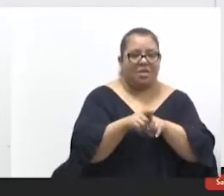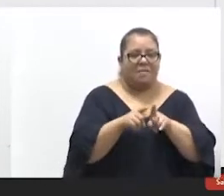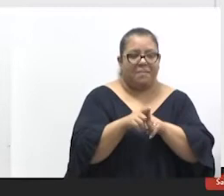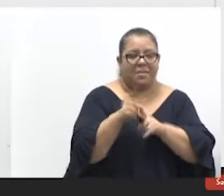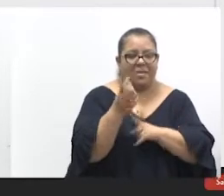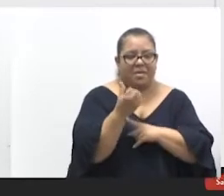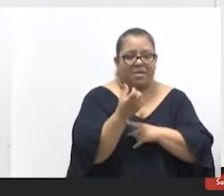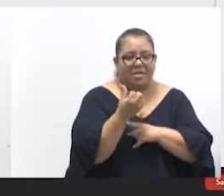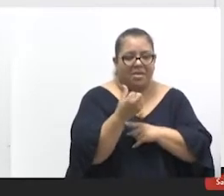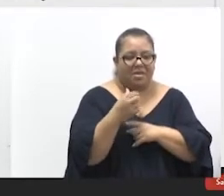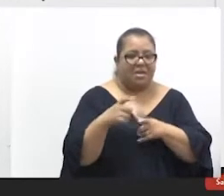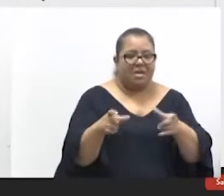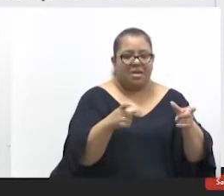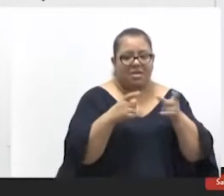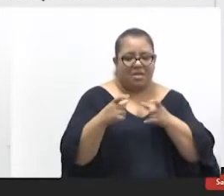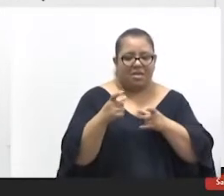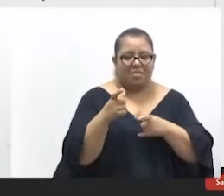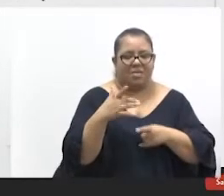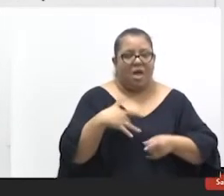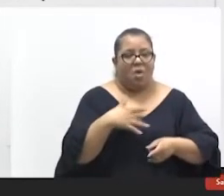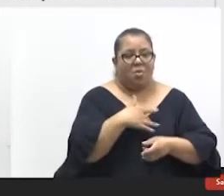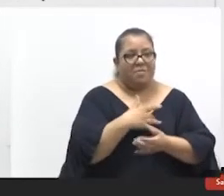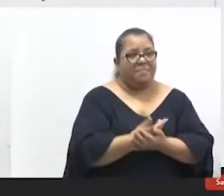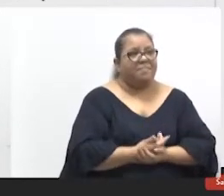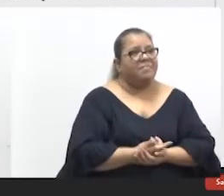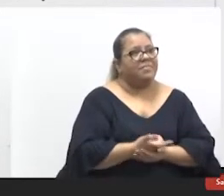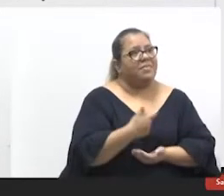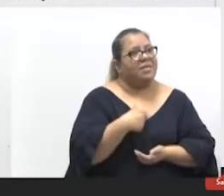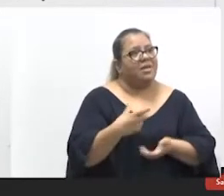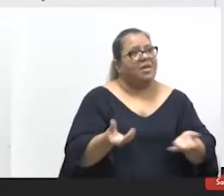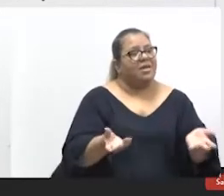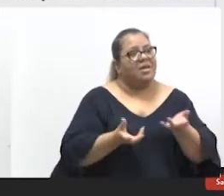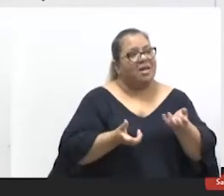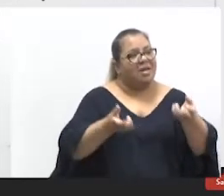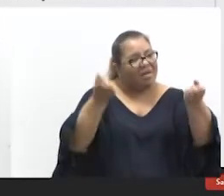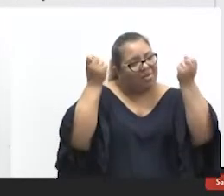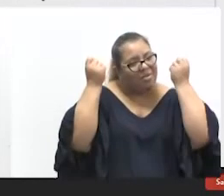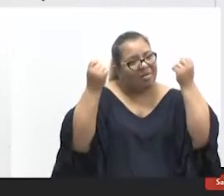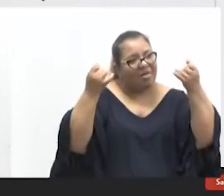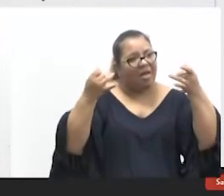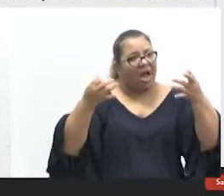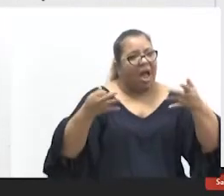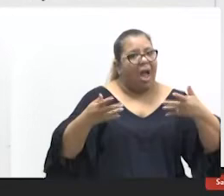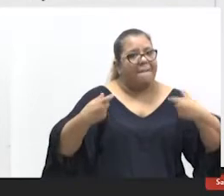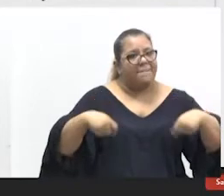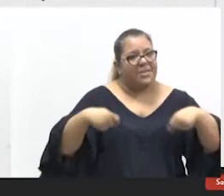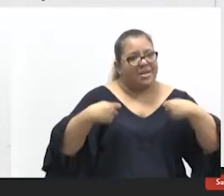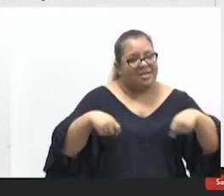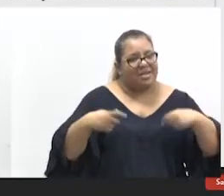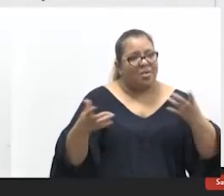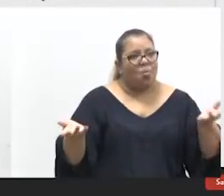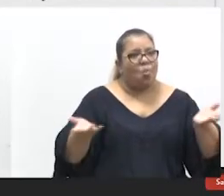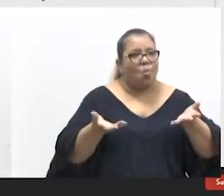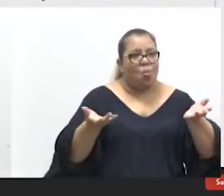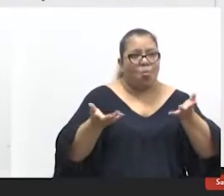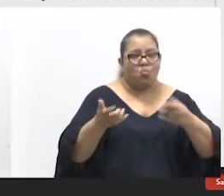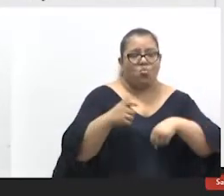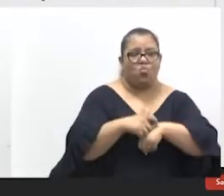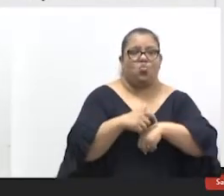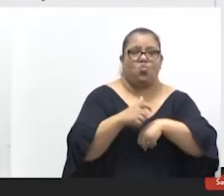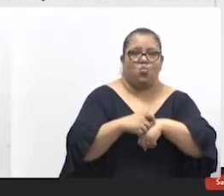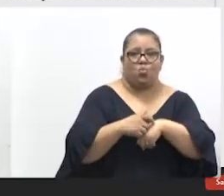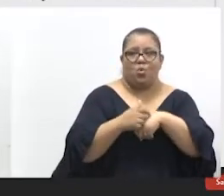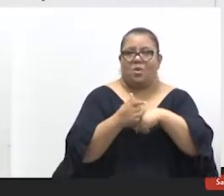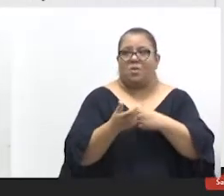saúde. Pode passar. Então, o que eu quero dizer com isso? Que nós precisamos, momentos como esse,